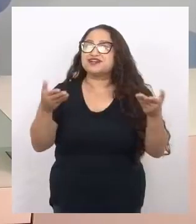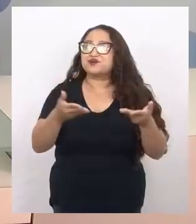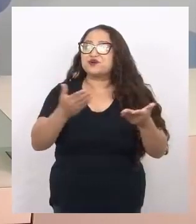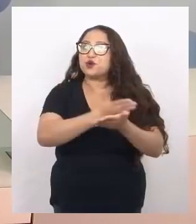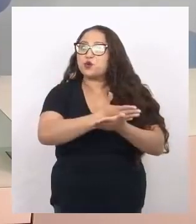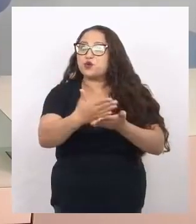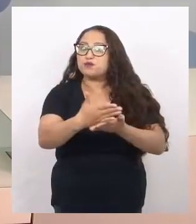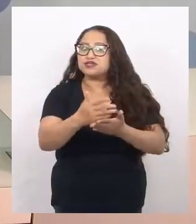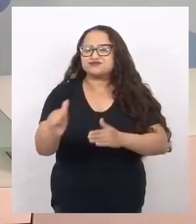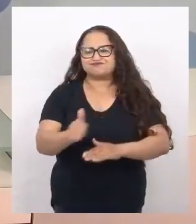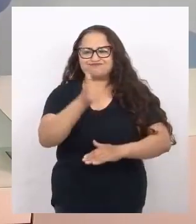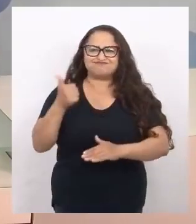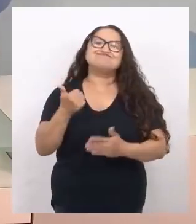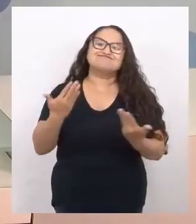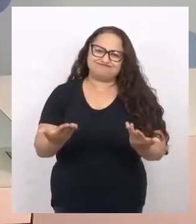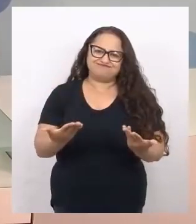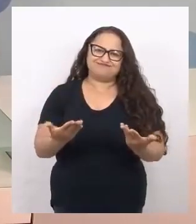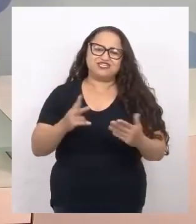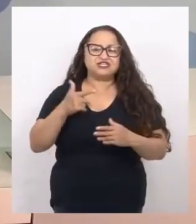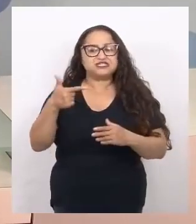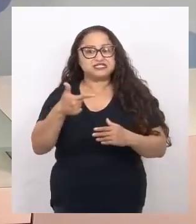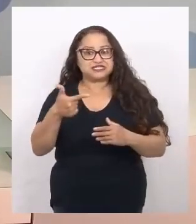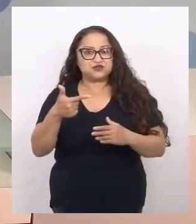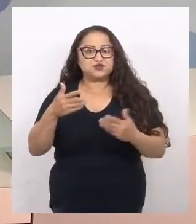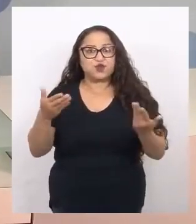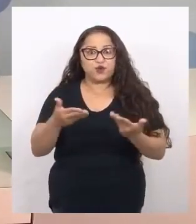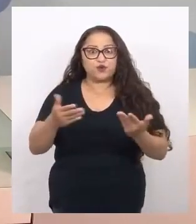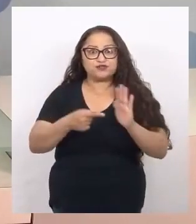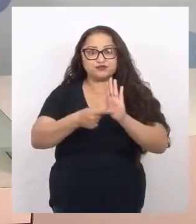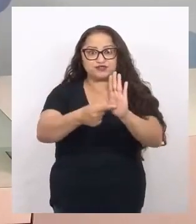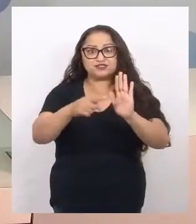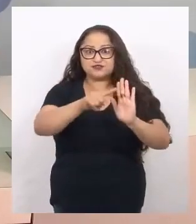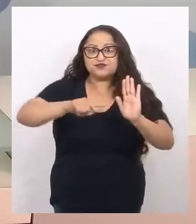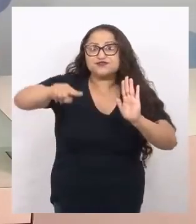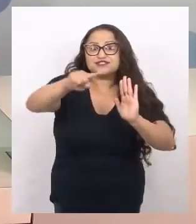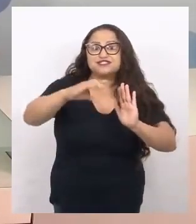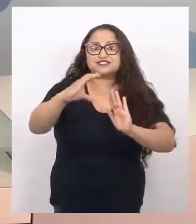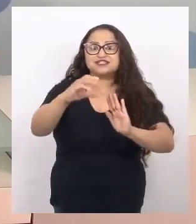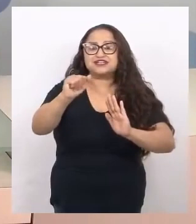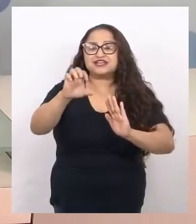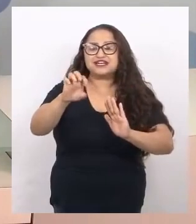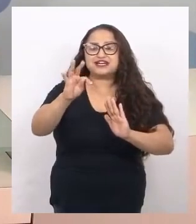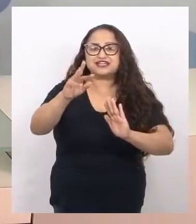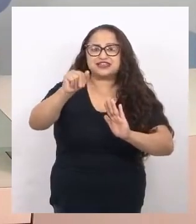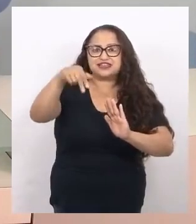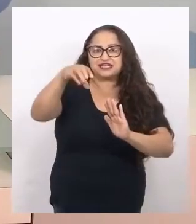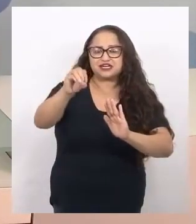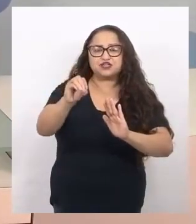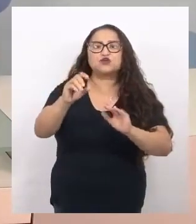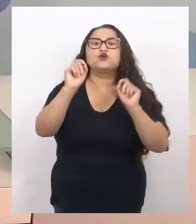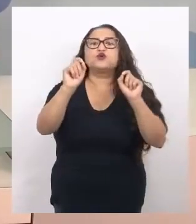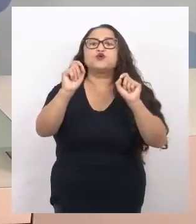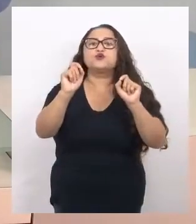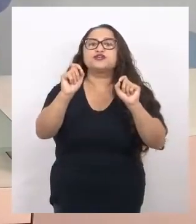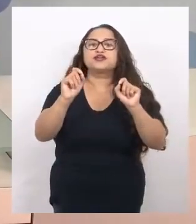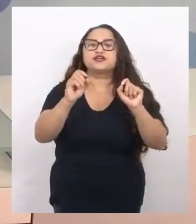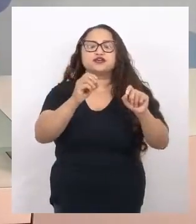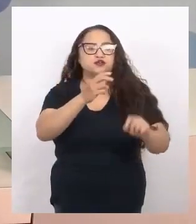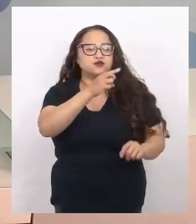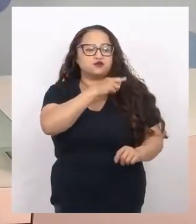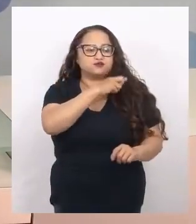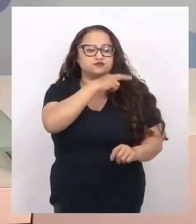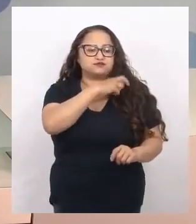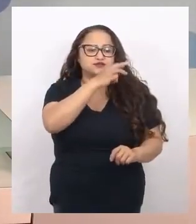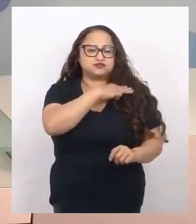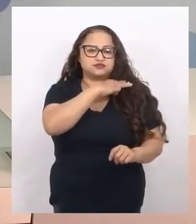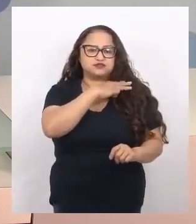E a segunda grande mudança, e é por isso que o Caetano está aqui com a gente hoje, é o ensino médio, que ano que vem a gente vai ter as turmas da segunda